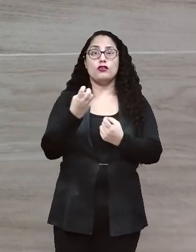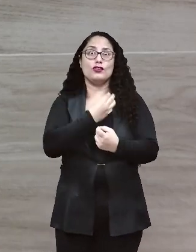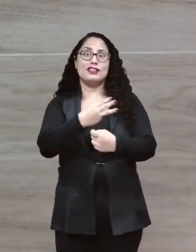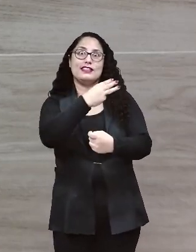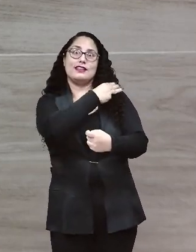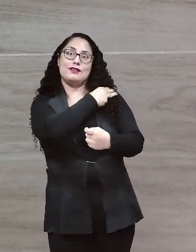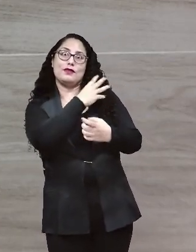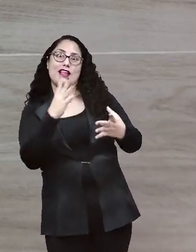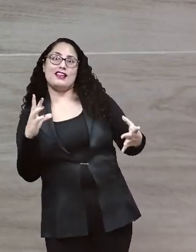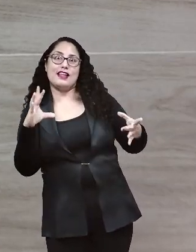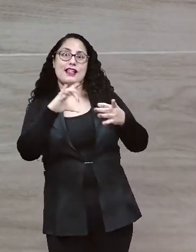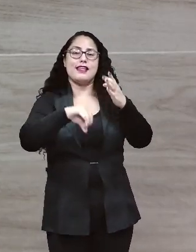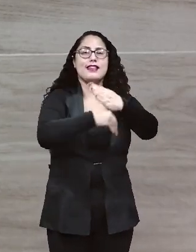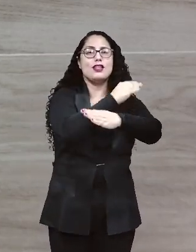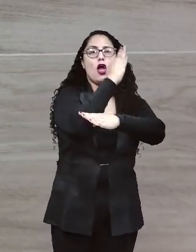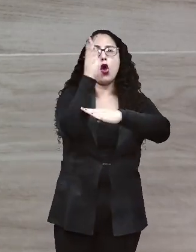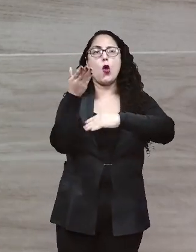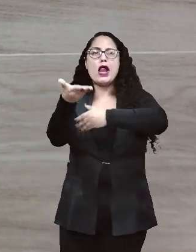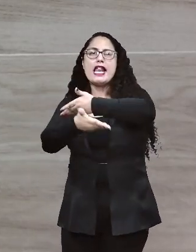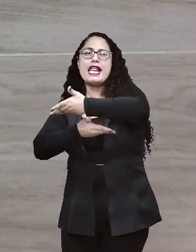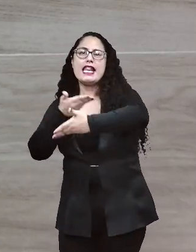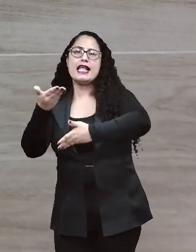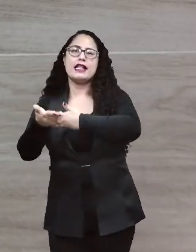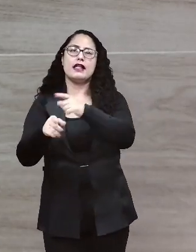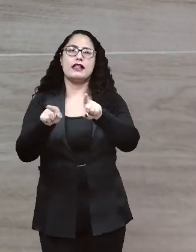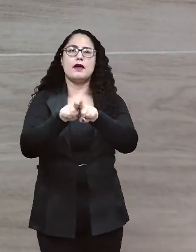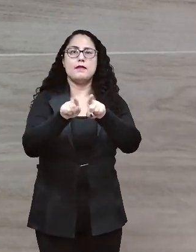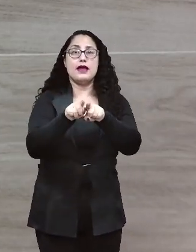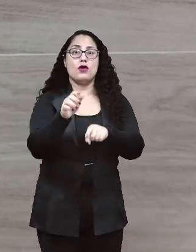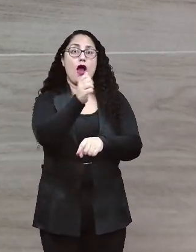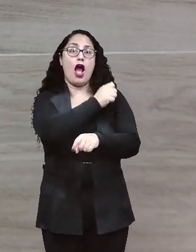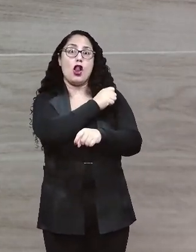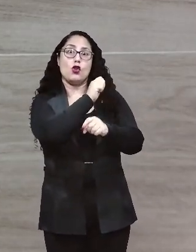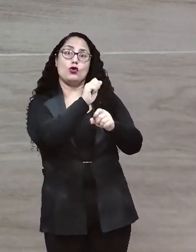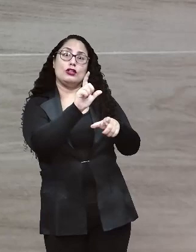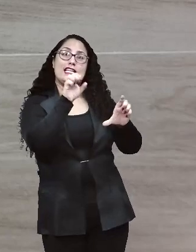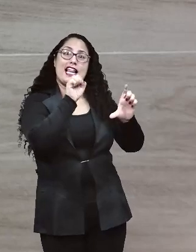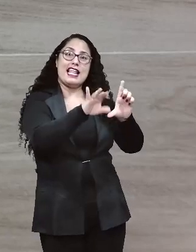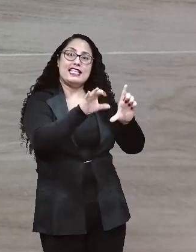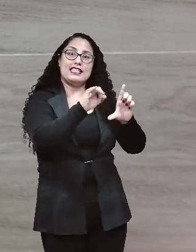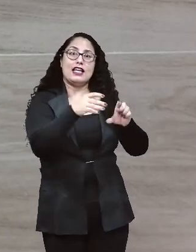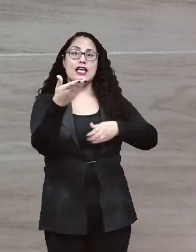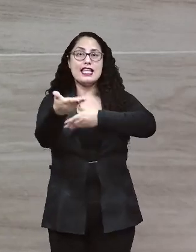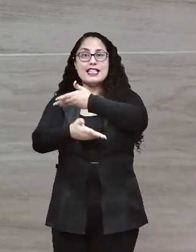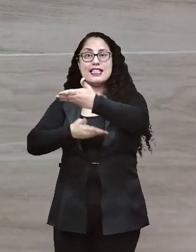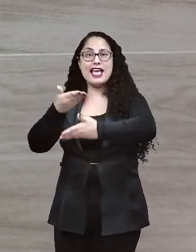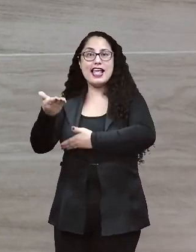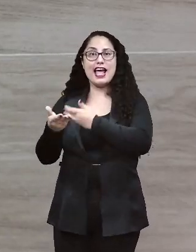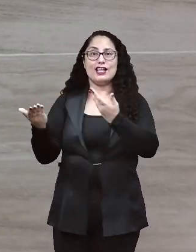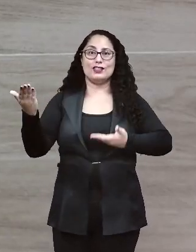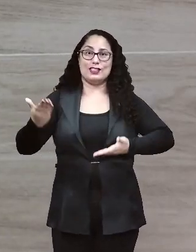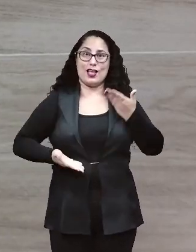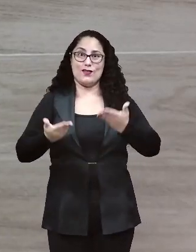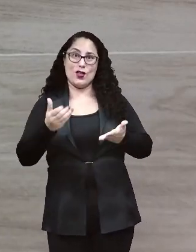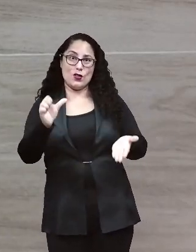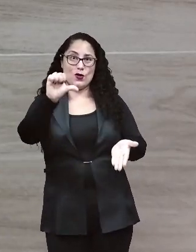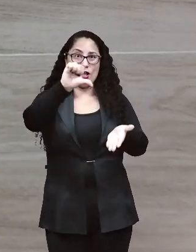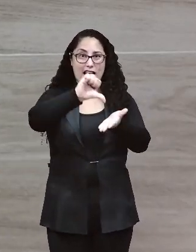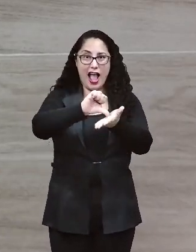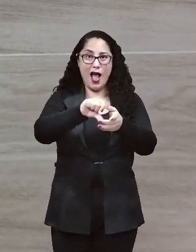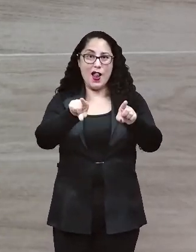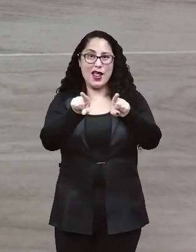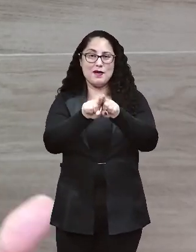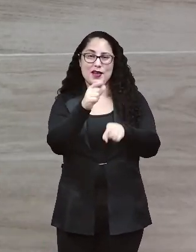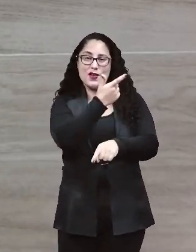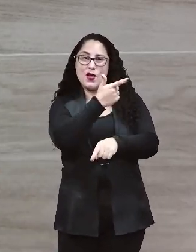médio integrado, que interagem com os alunos da licenciatura, que interagem com os servidores do campo, né, e